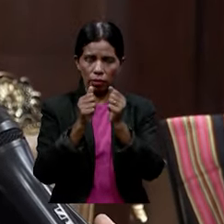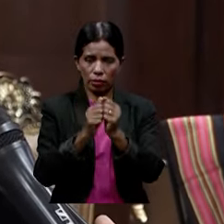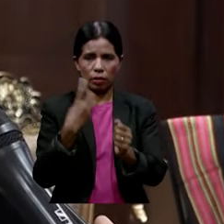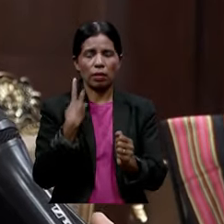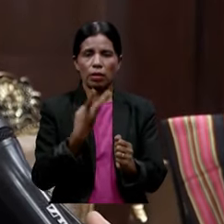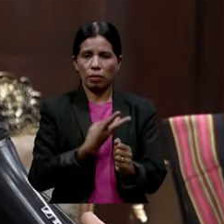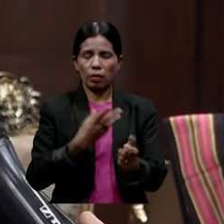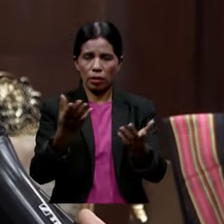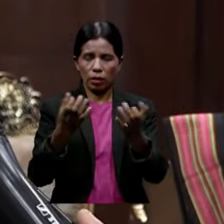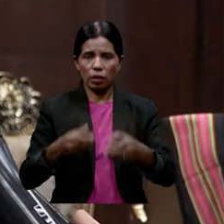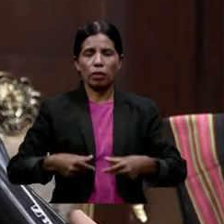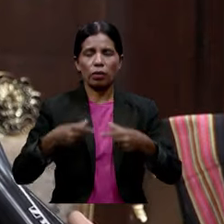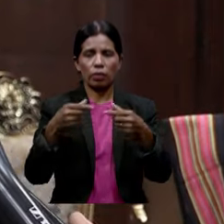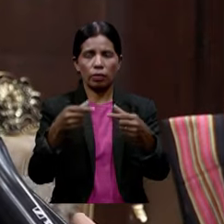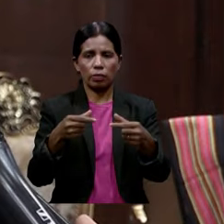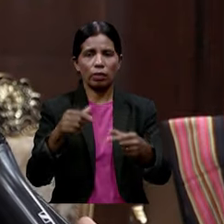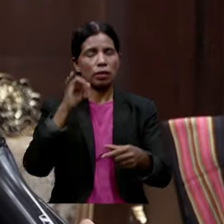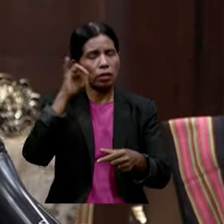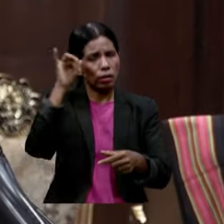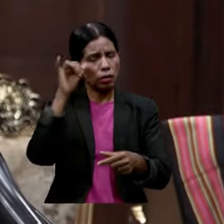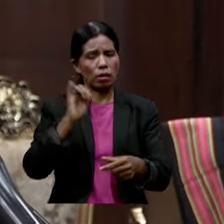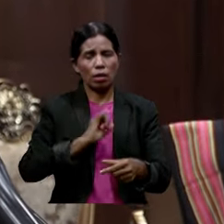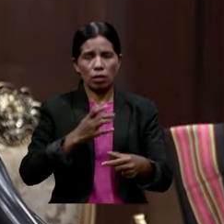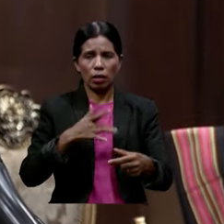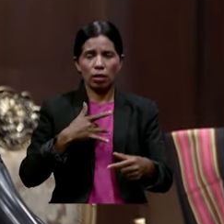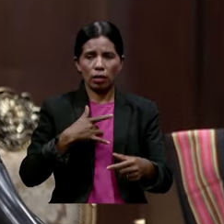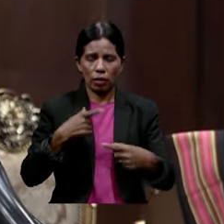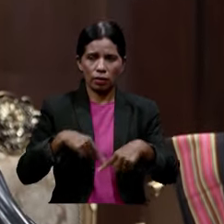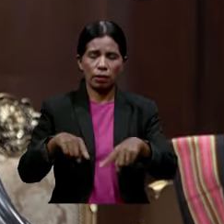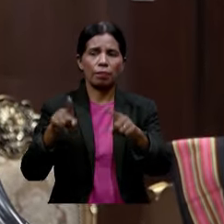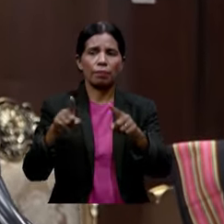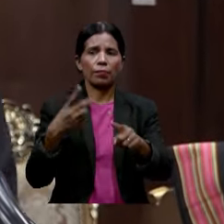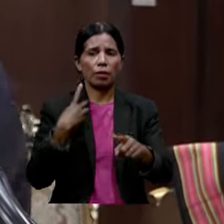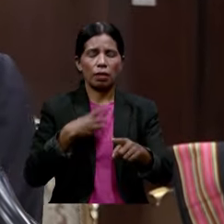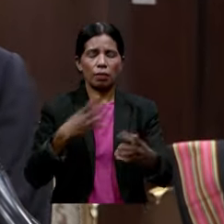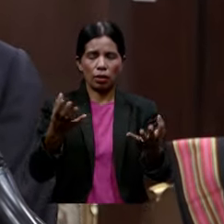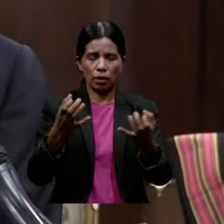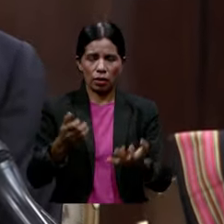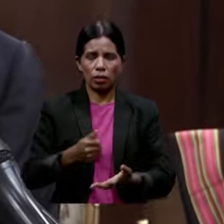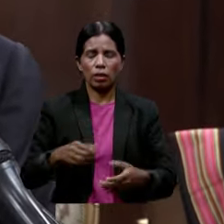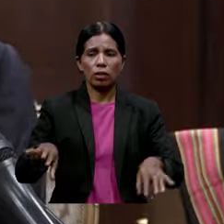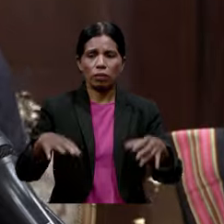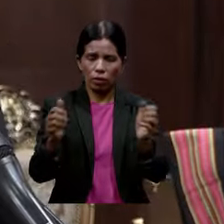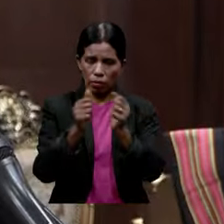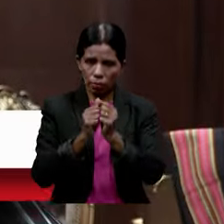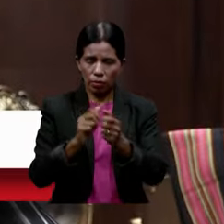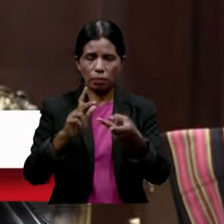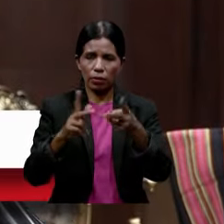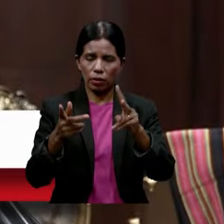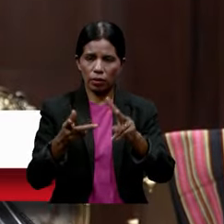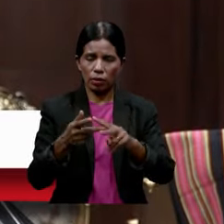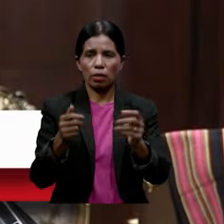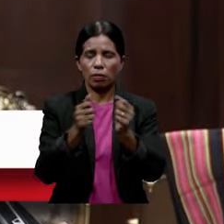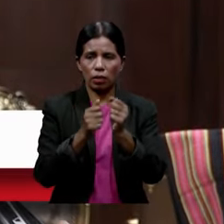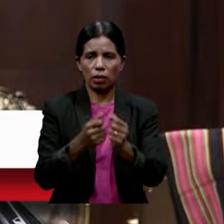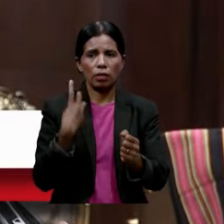in personally, came in yesterday and I feel like home. We are committed to this friendship, partnership, and we're exploring